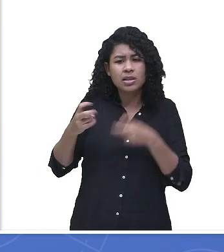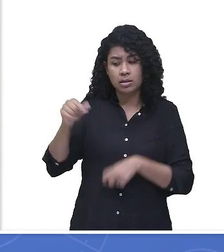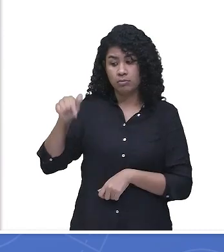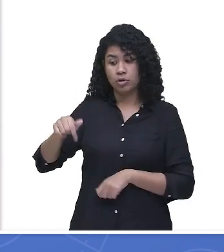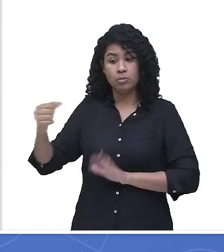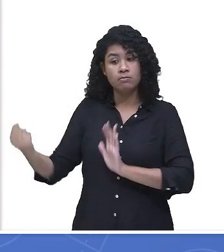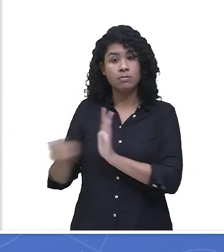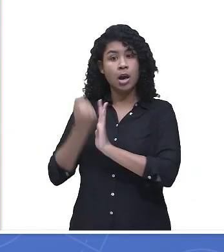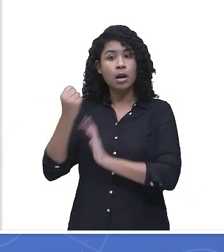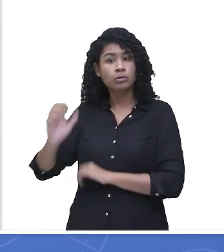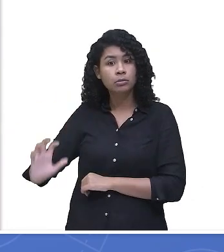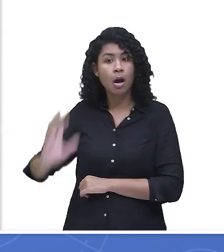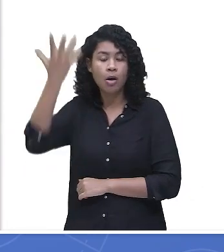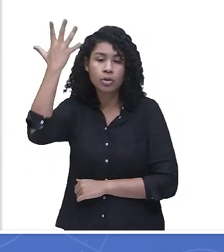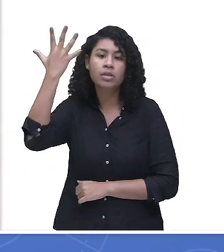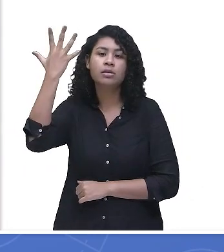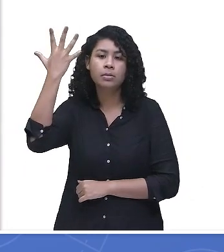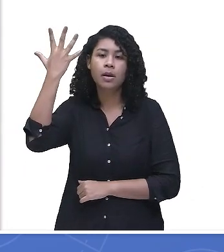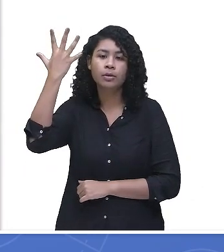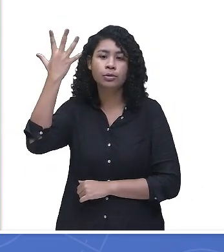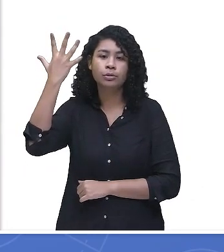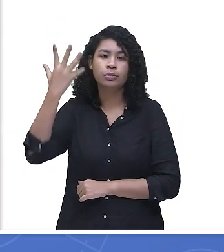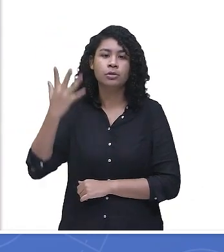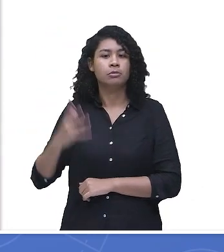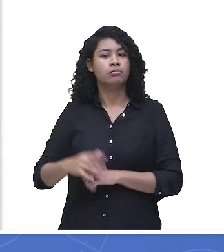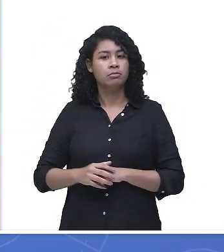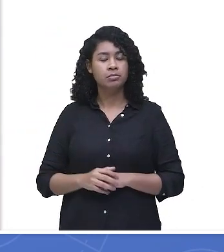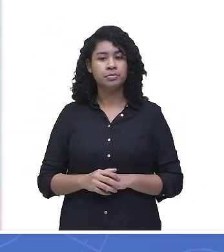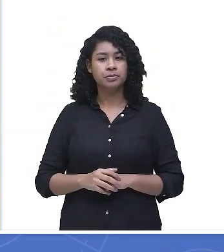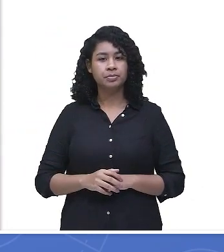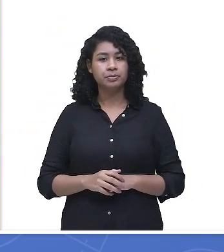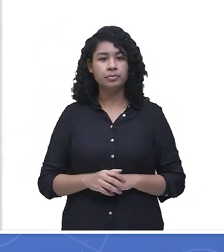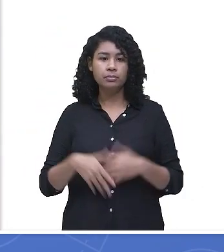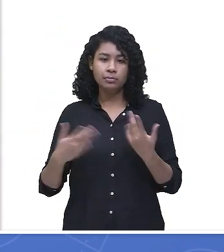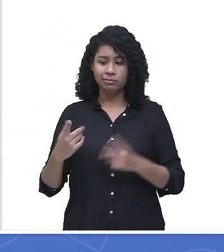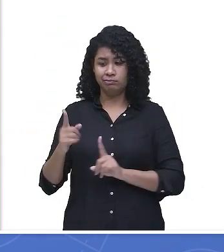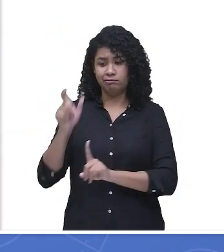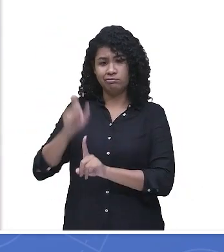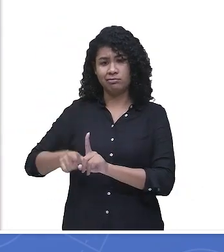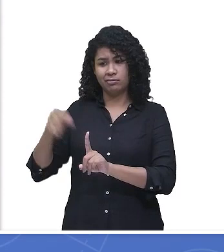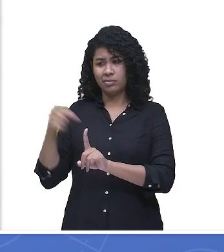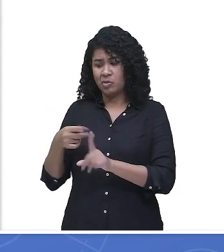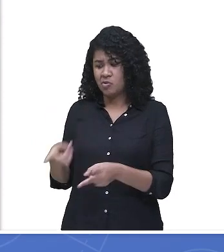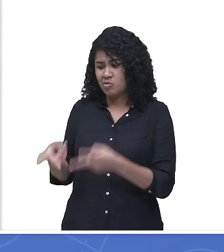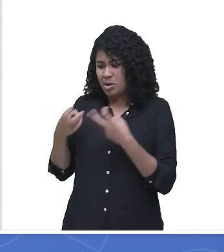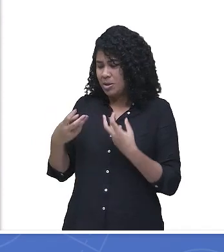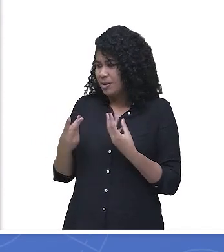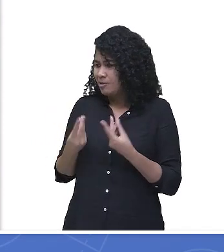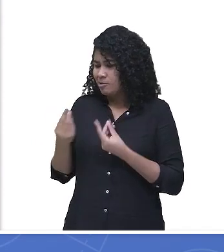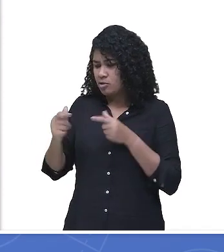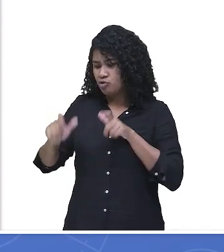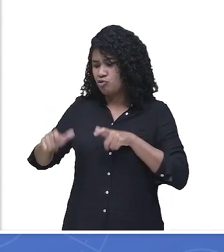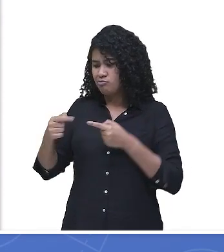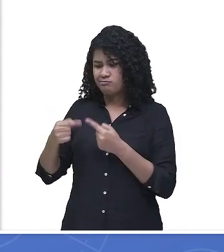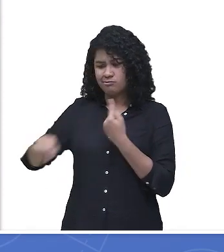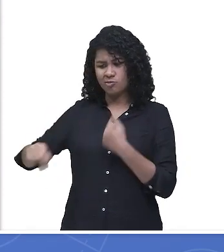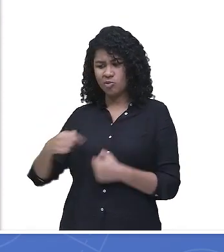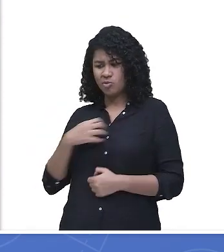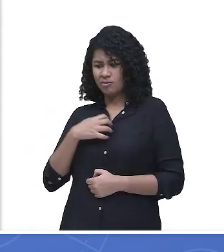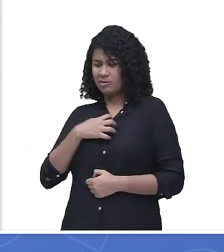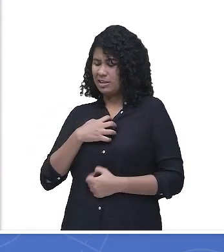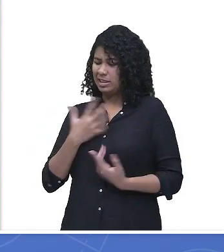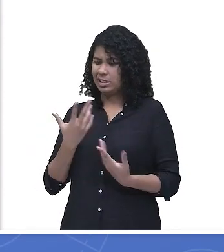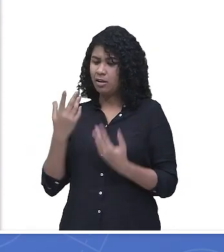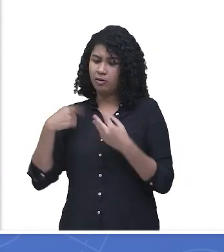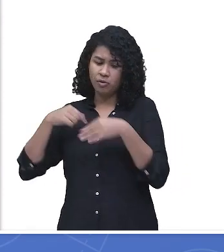uma consequência na vida de uma personagem que, de repente, achando que não há mais nenhuma ligação com aquele local, resolve sair daquele núcleo